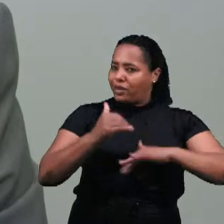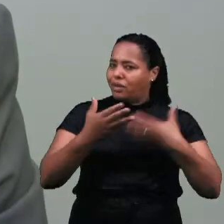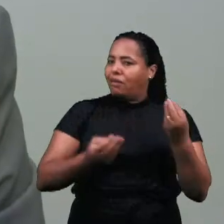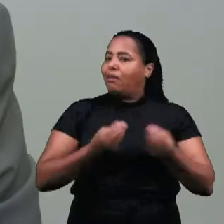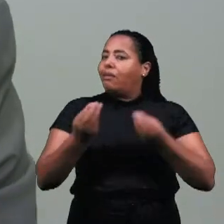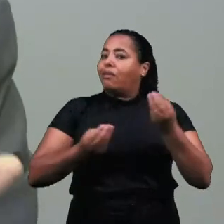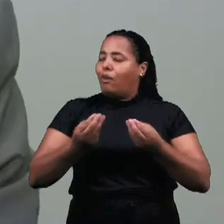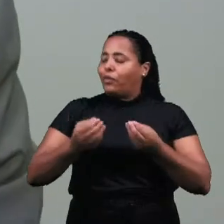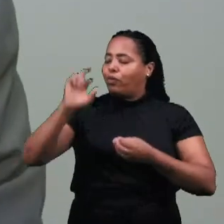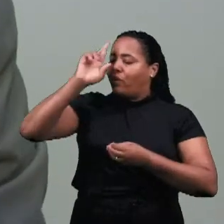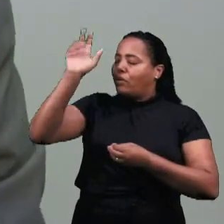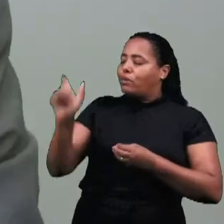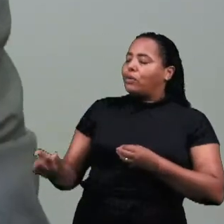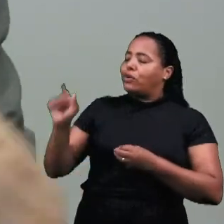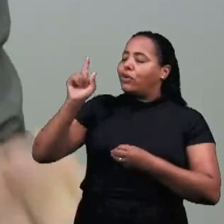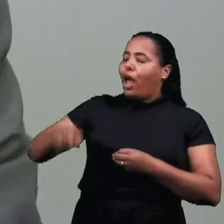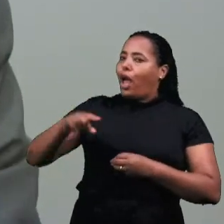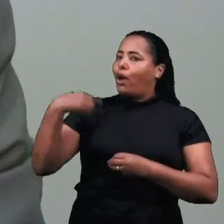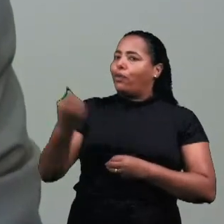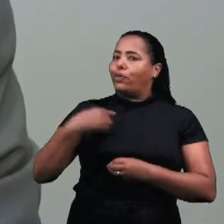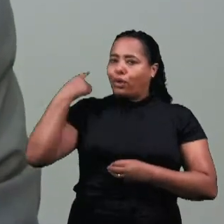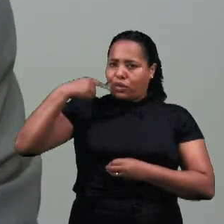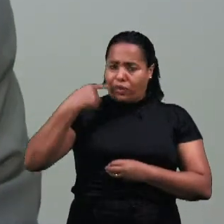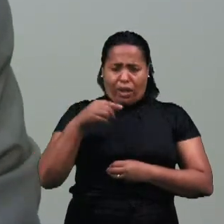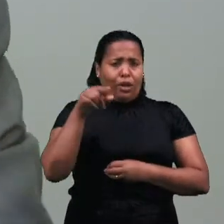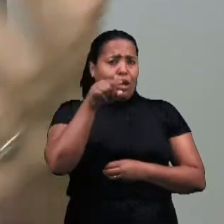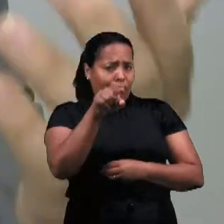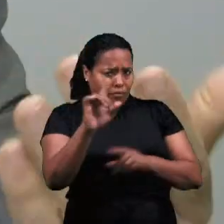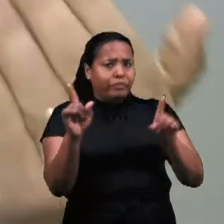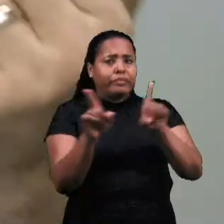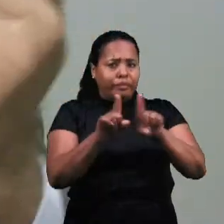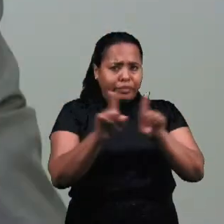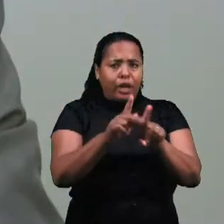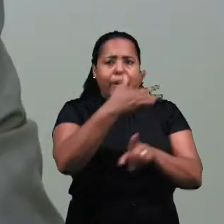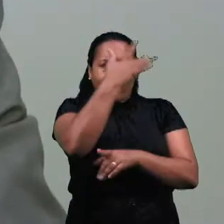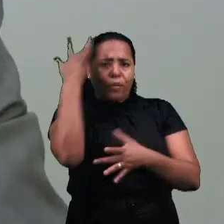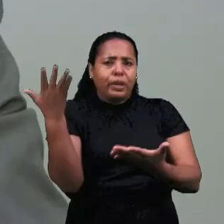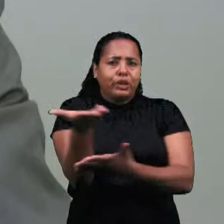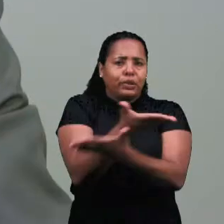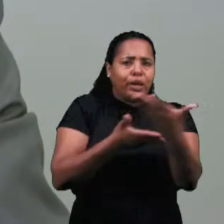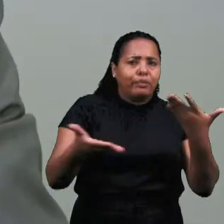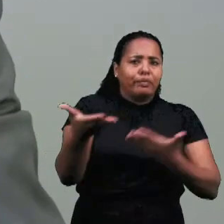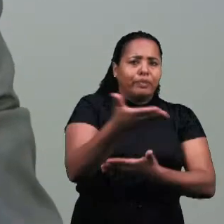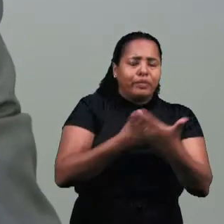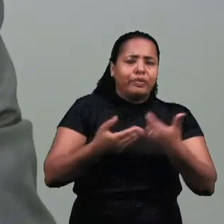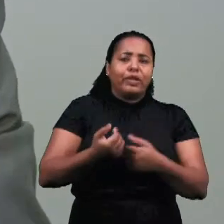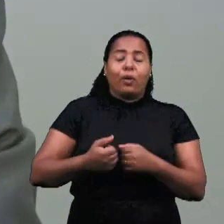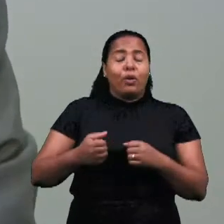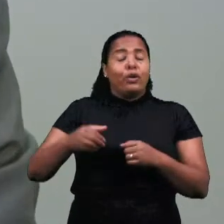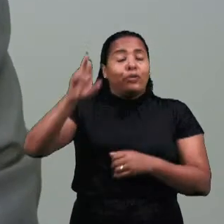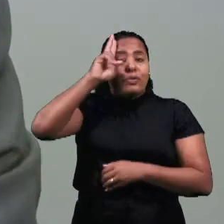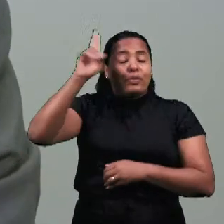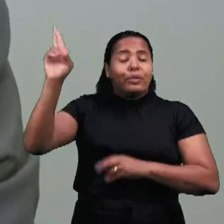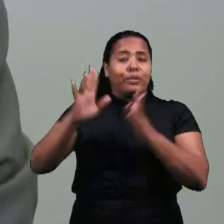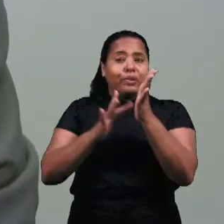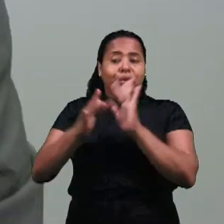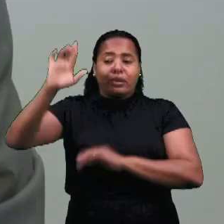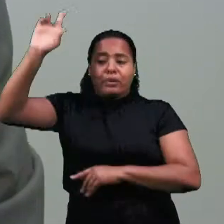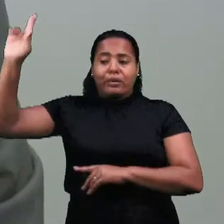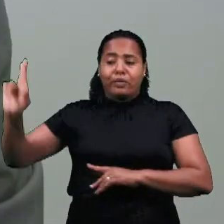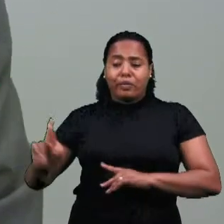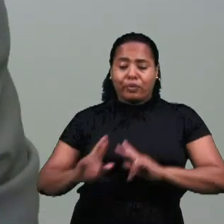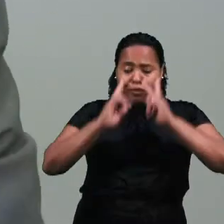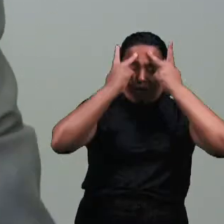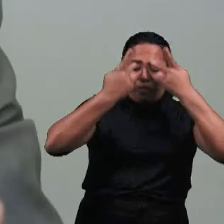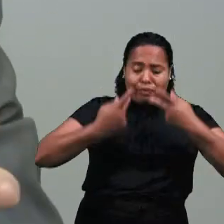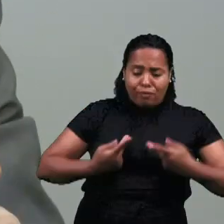Porque o senhor lida também com pessoas, e o senhor Jesus, ele se fez carne e lidou com muitas pessoas,